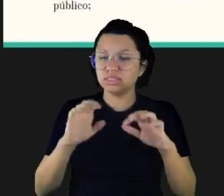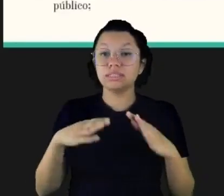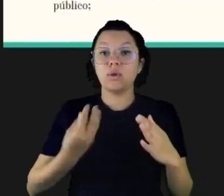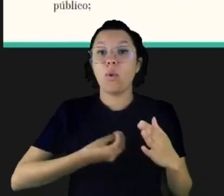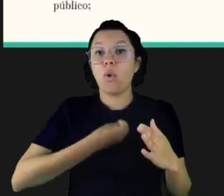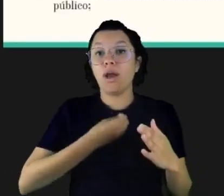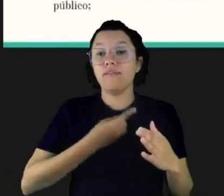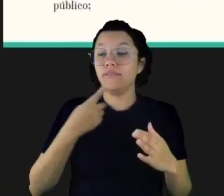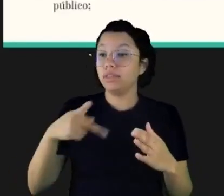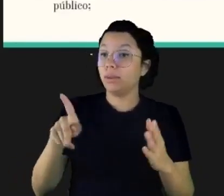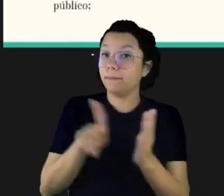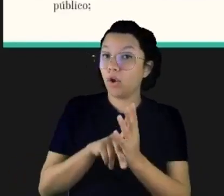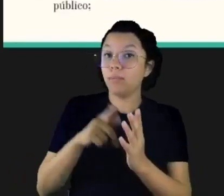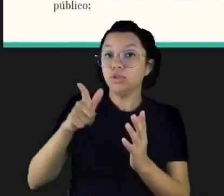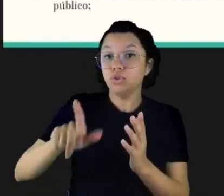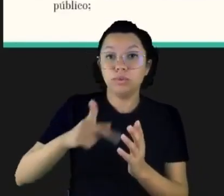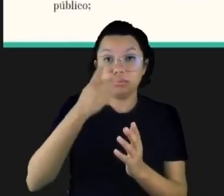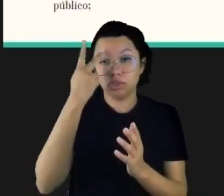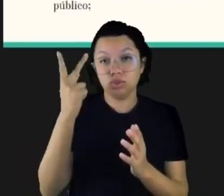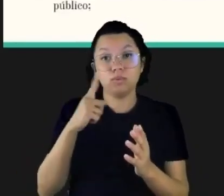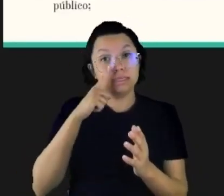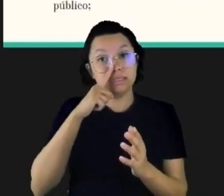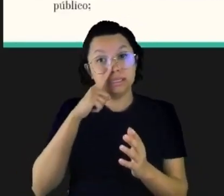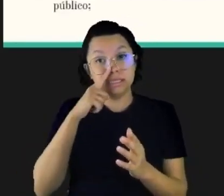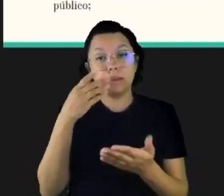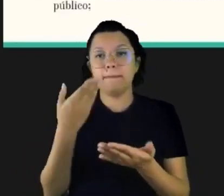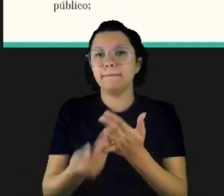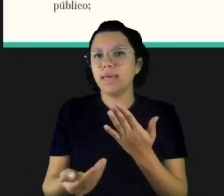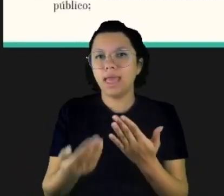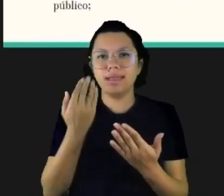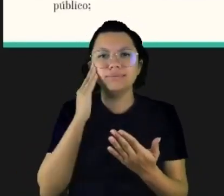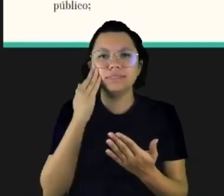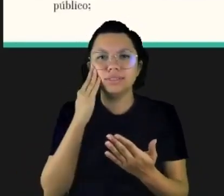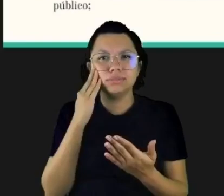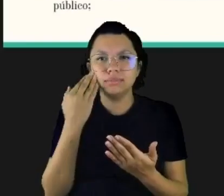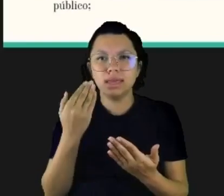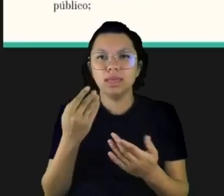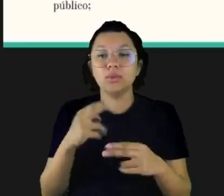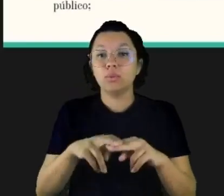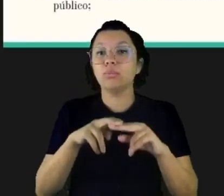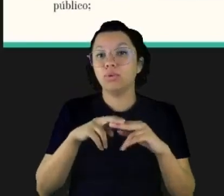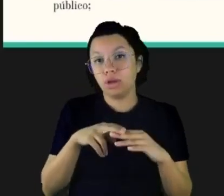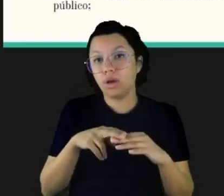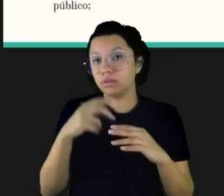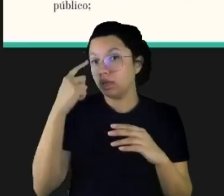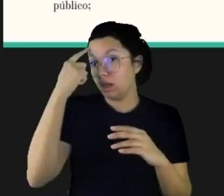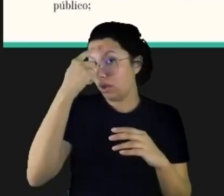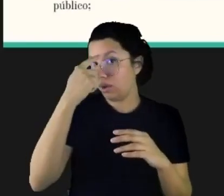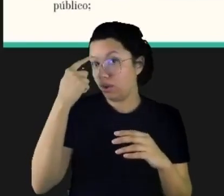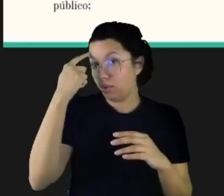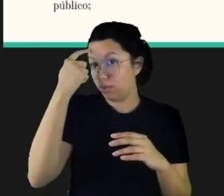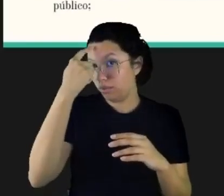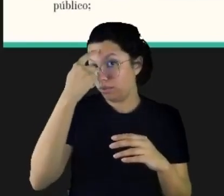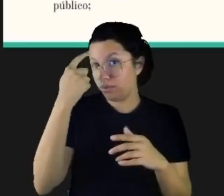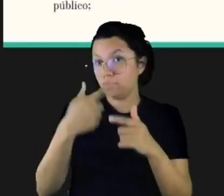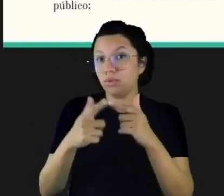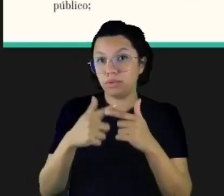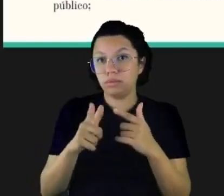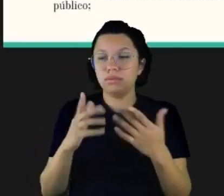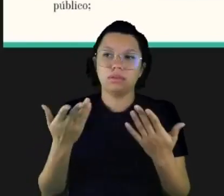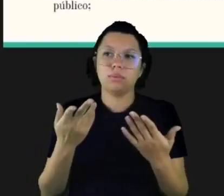risco. A perda do bom senso por causa desse comprometimento frontal que eu dizia. Então, comentários